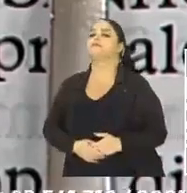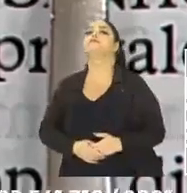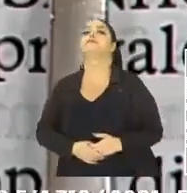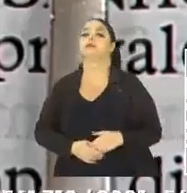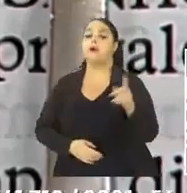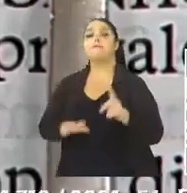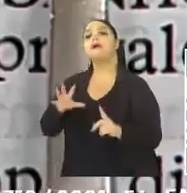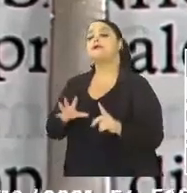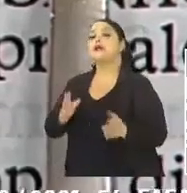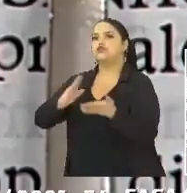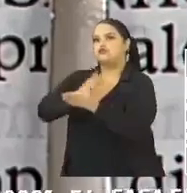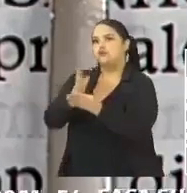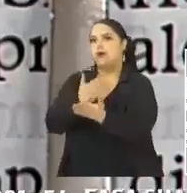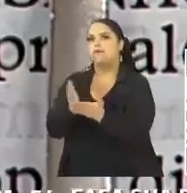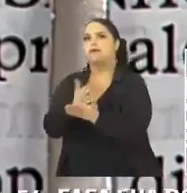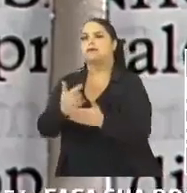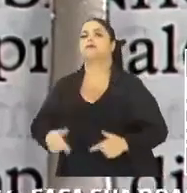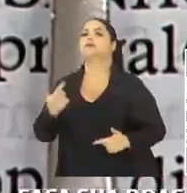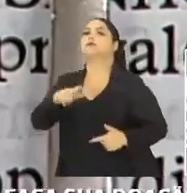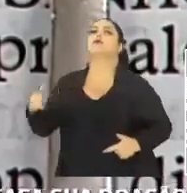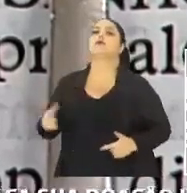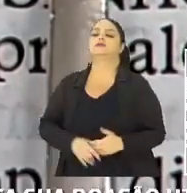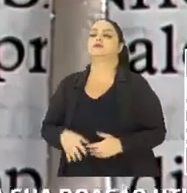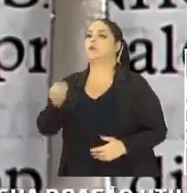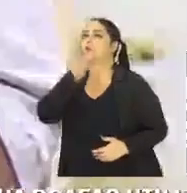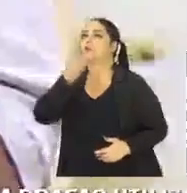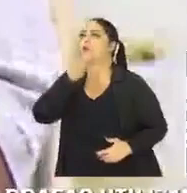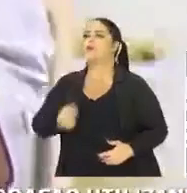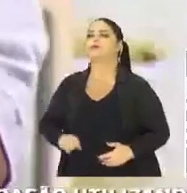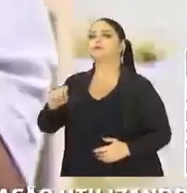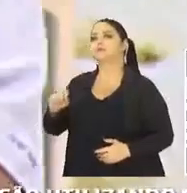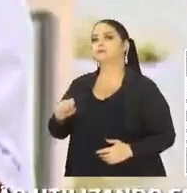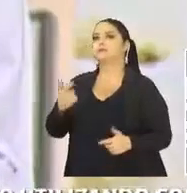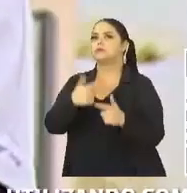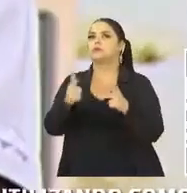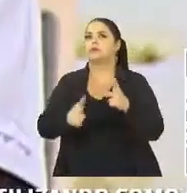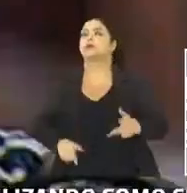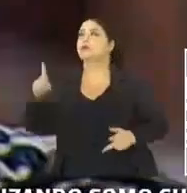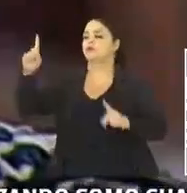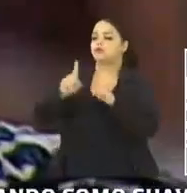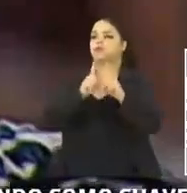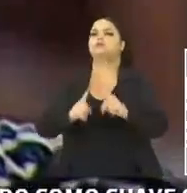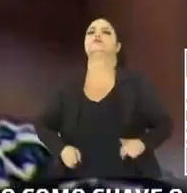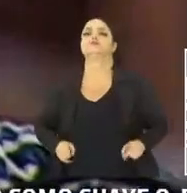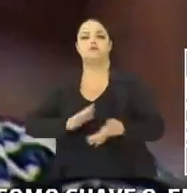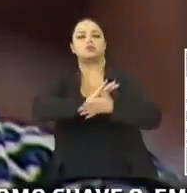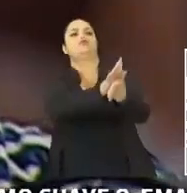é. Eu e você não temos a mínima chance contra os problemas se Deus não for conosco.